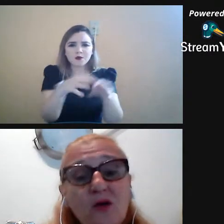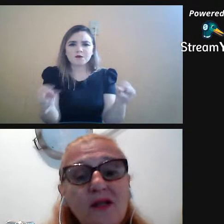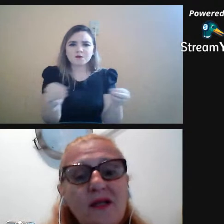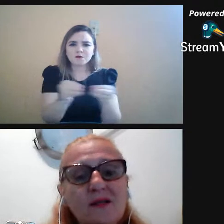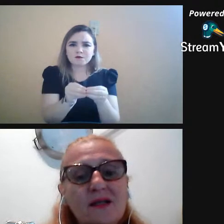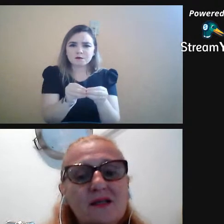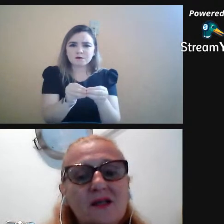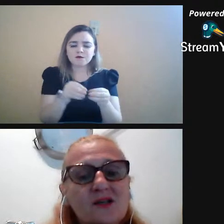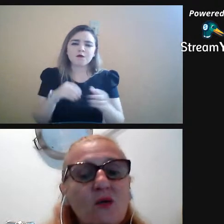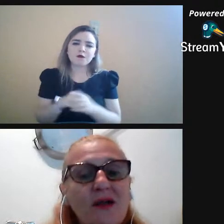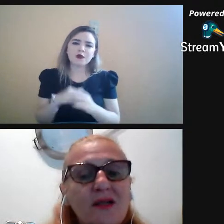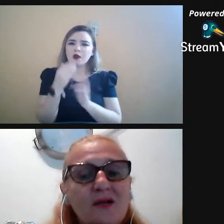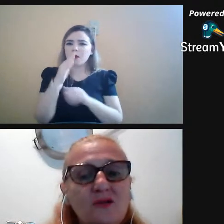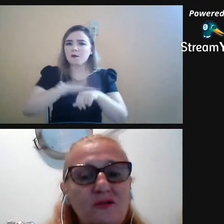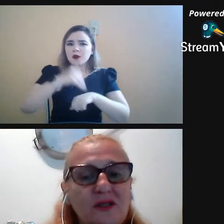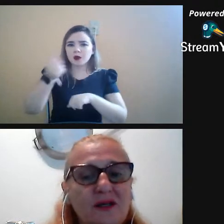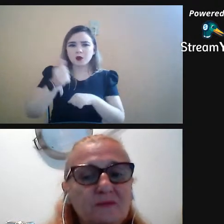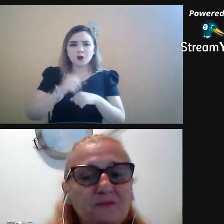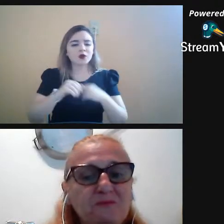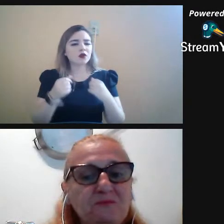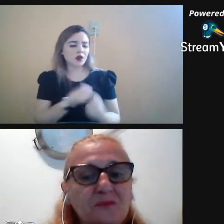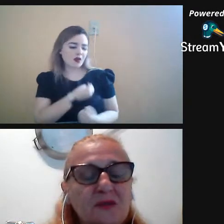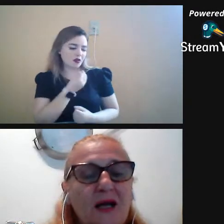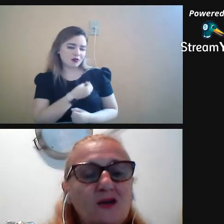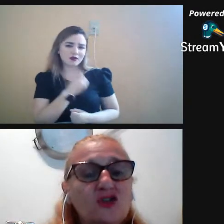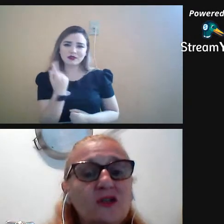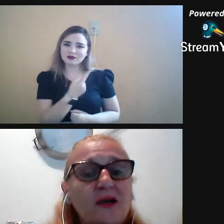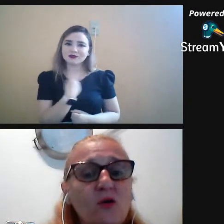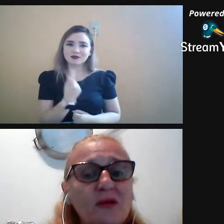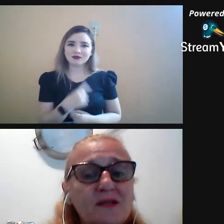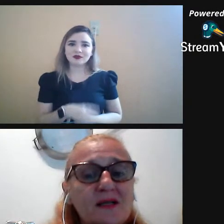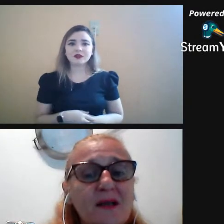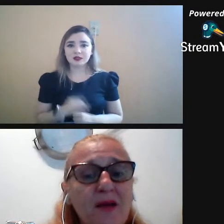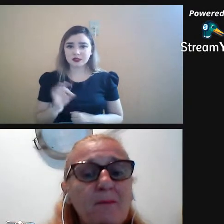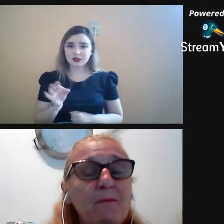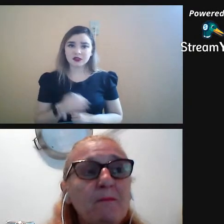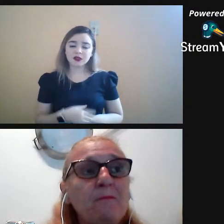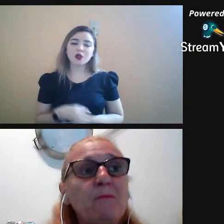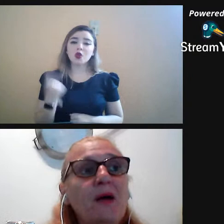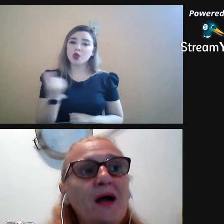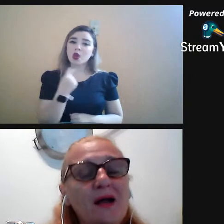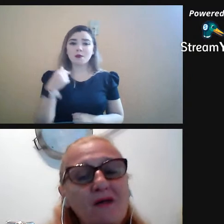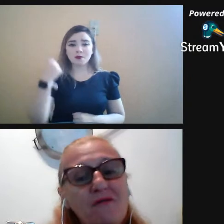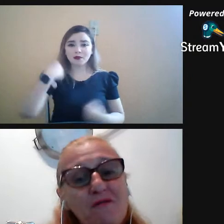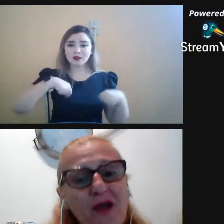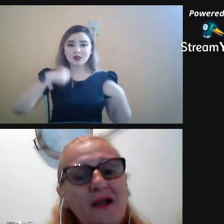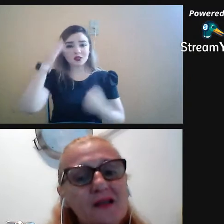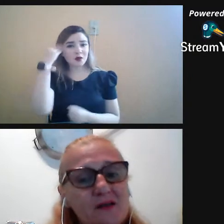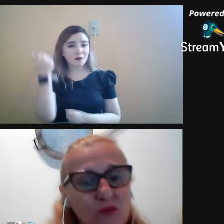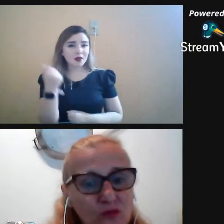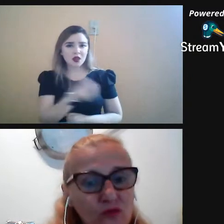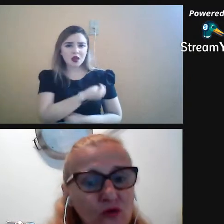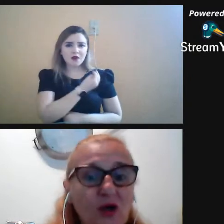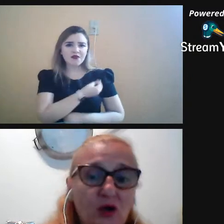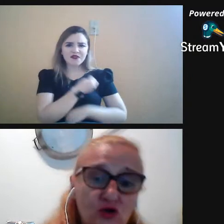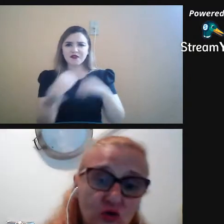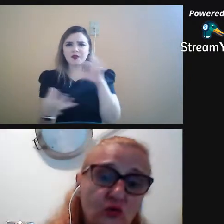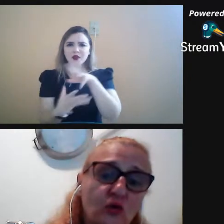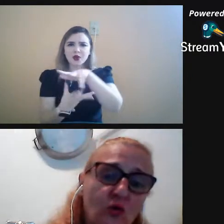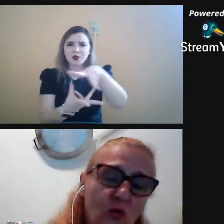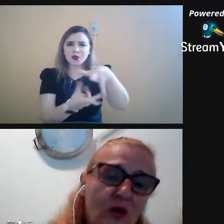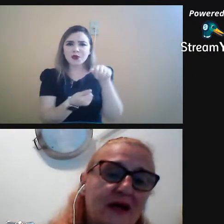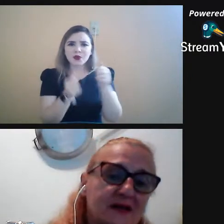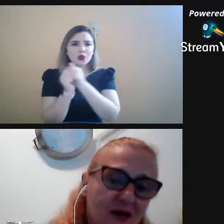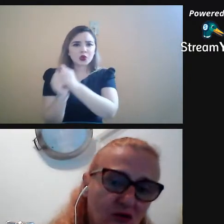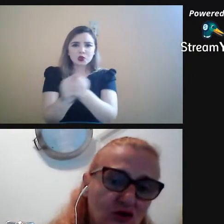para a melhoria dessa nossa qualidade de vida. Tá? A gente tem que começar a saber a viver nesse mundo